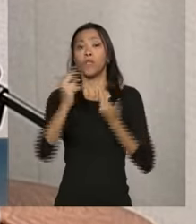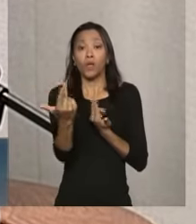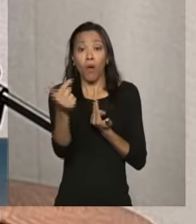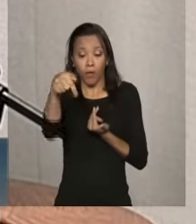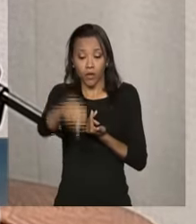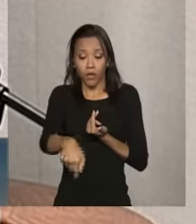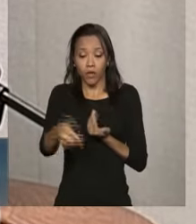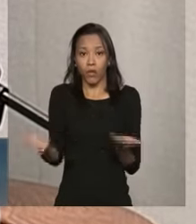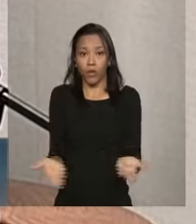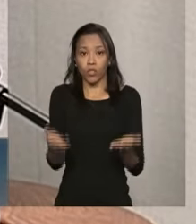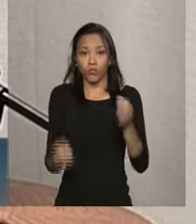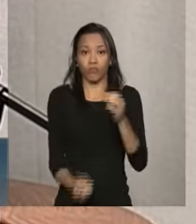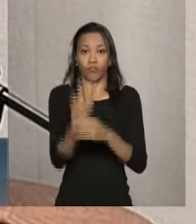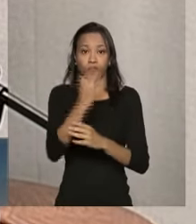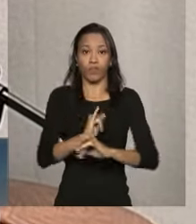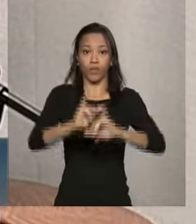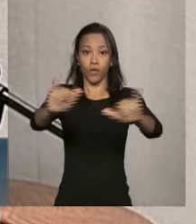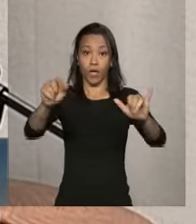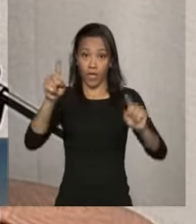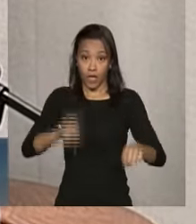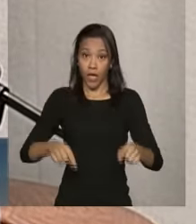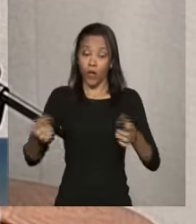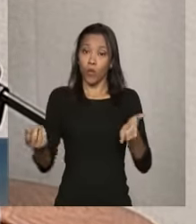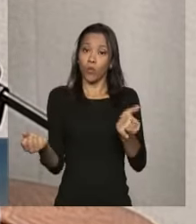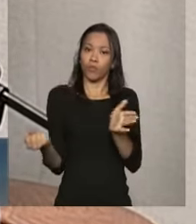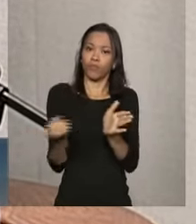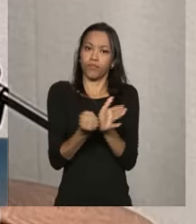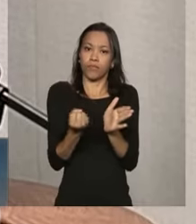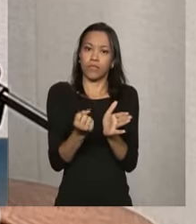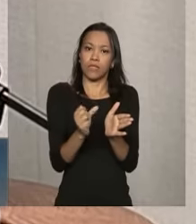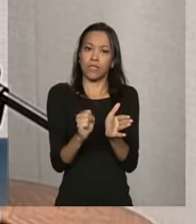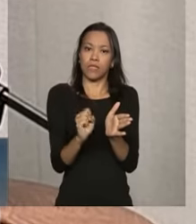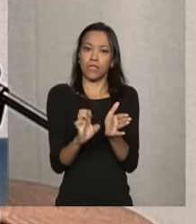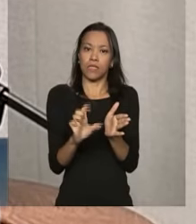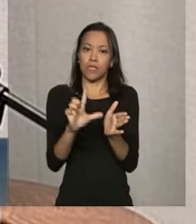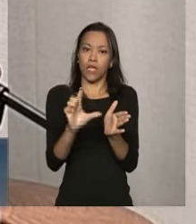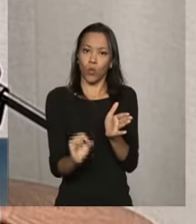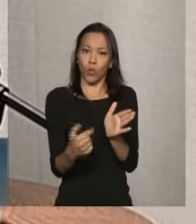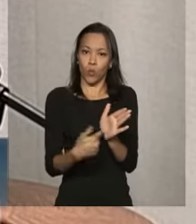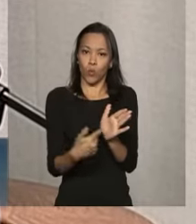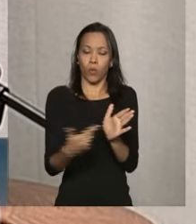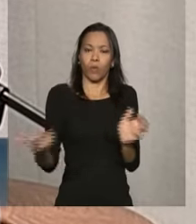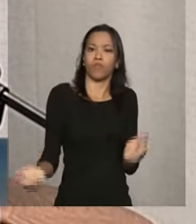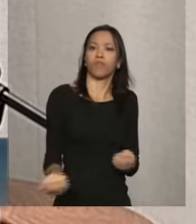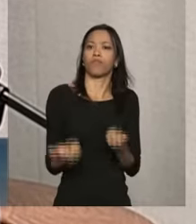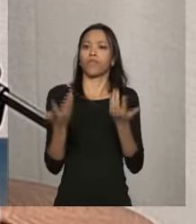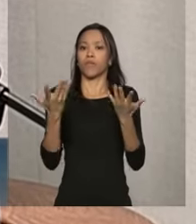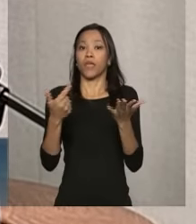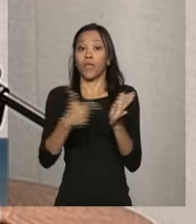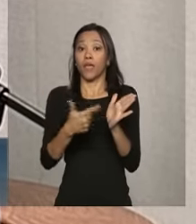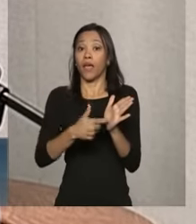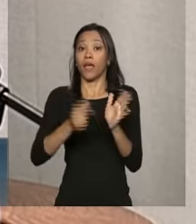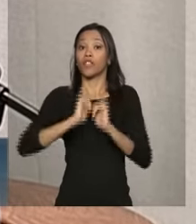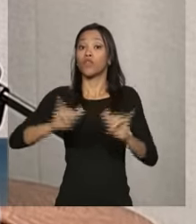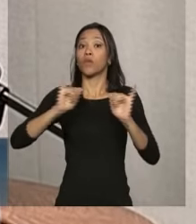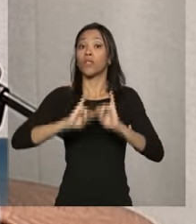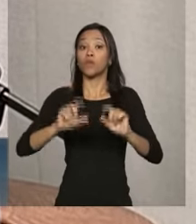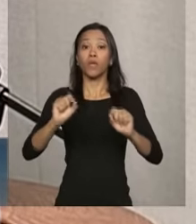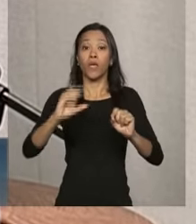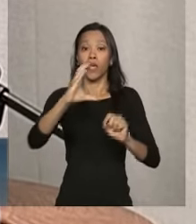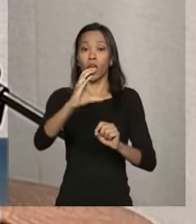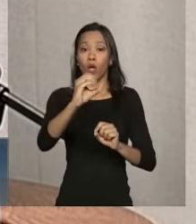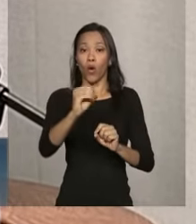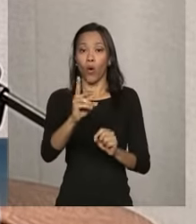é lançada que é o selo comemorativo e a campanha coração azul uma